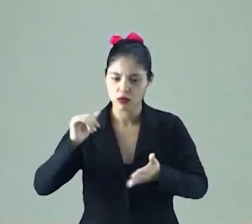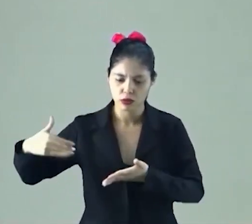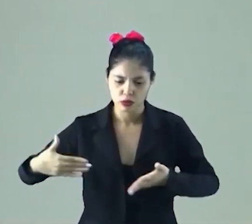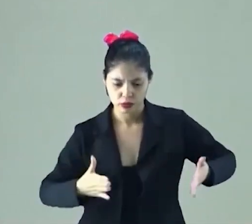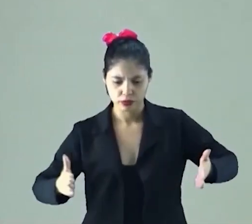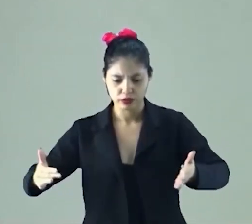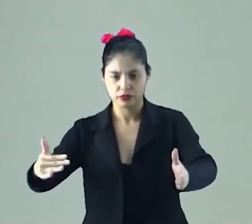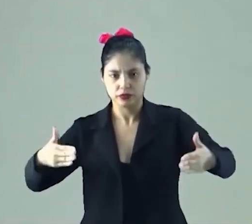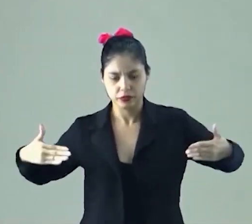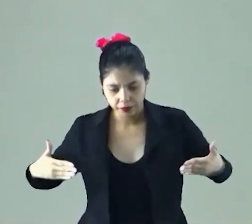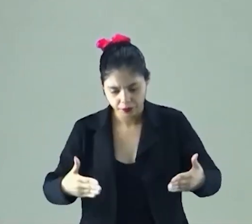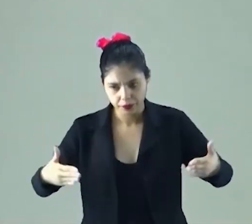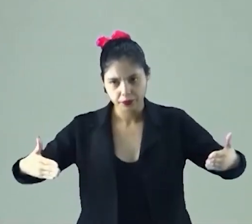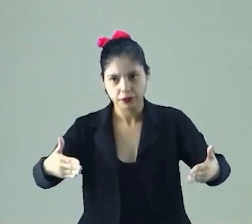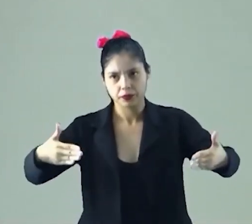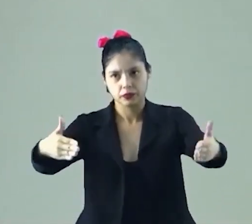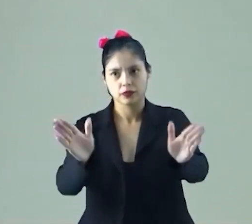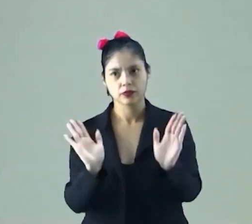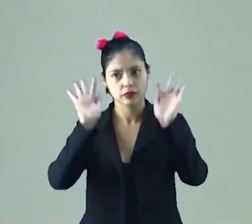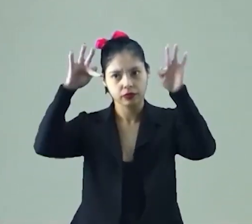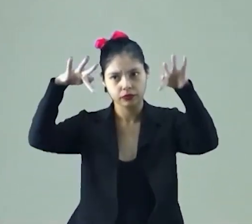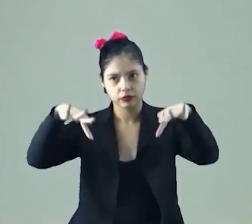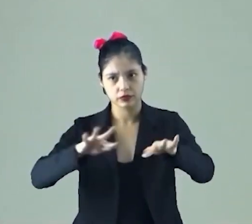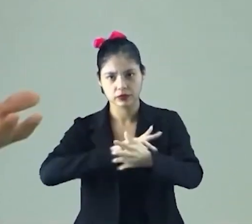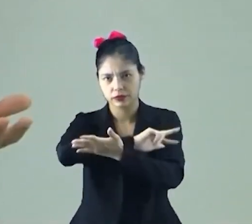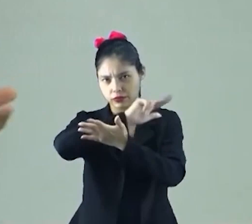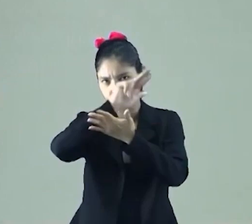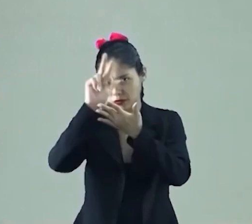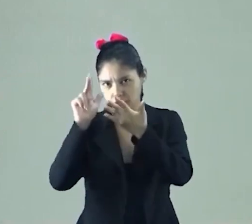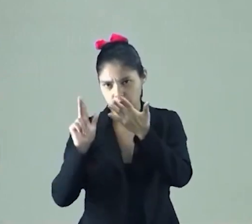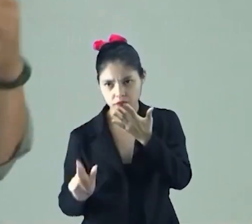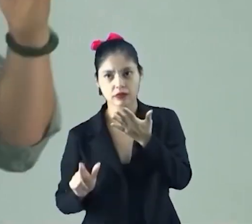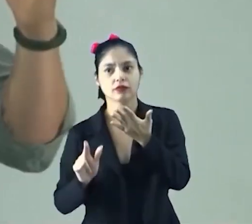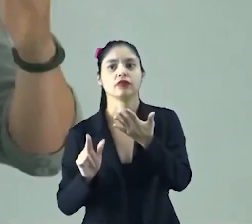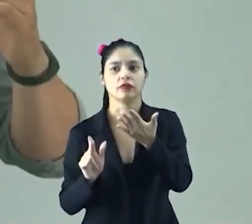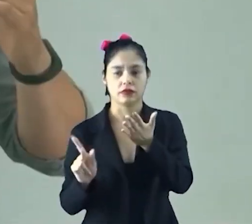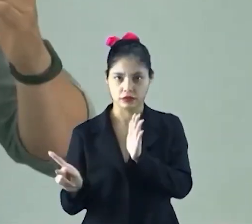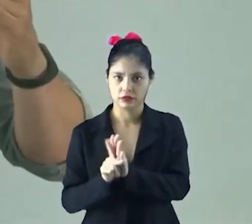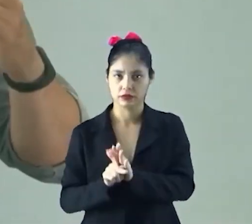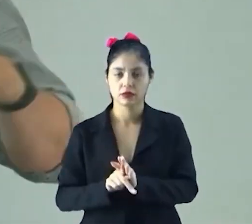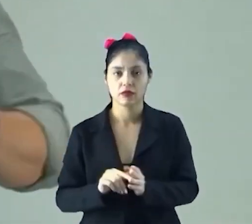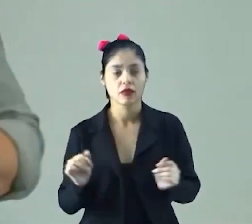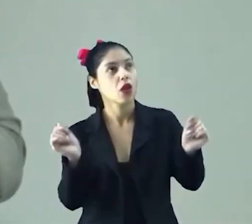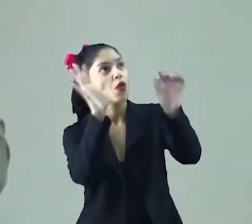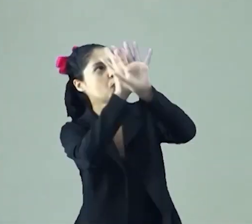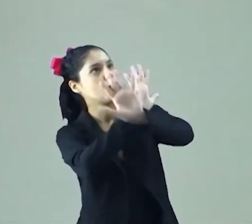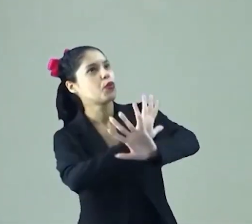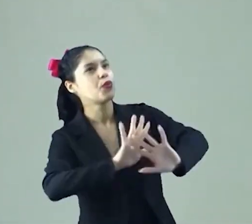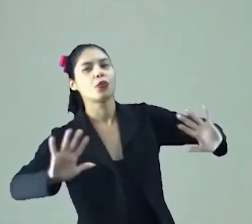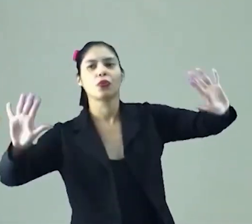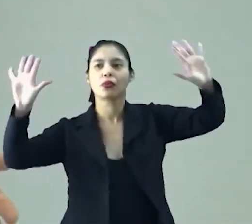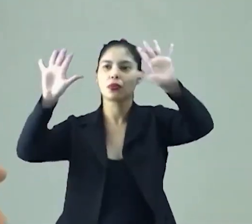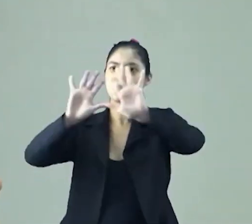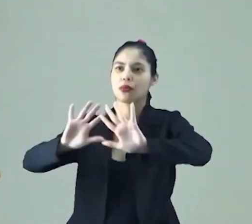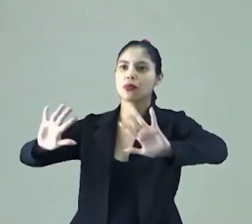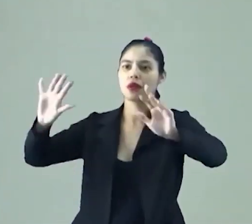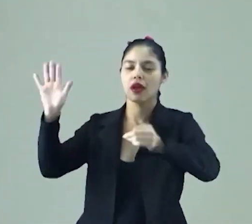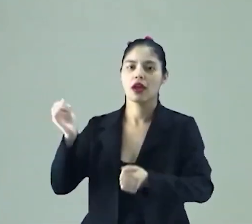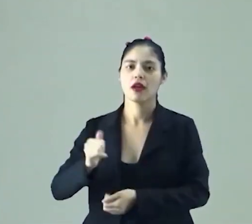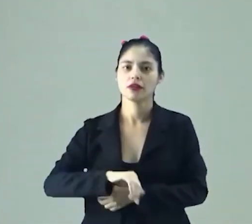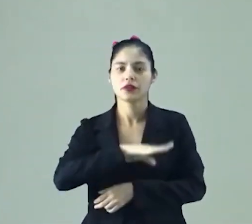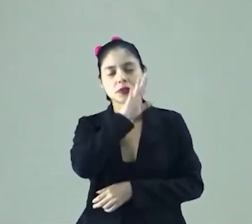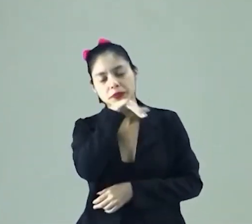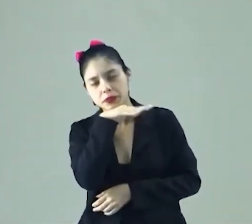rios, os lagos, enfim, então você tem tantos ambientes, você tem um ambiente do ar, né? Então, por exemplo, os animais que